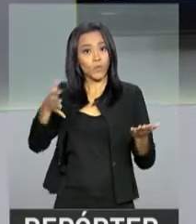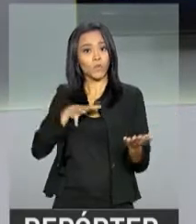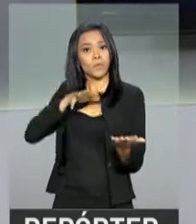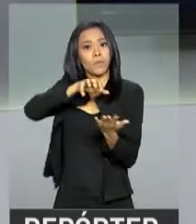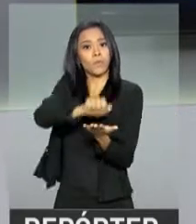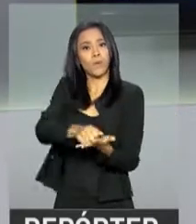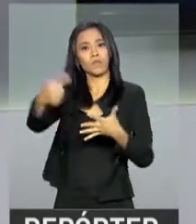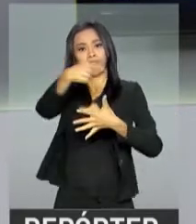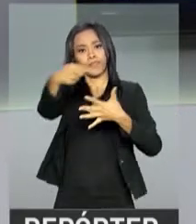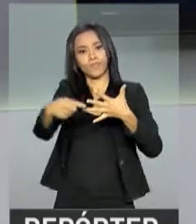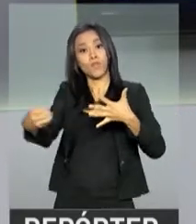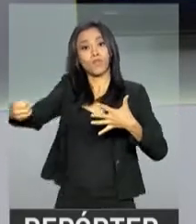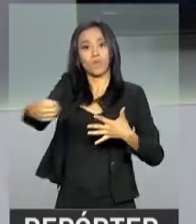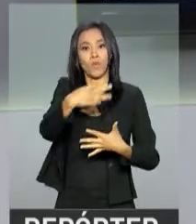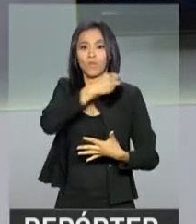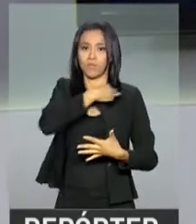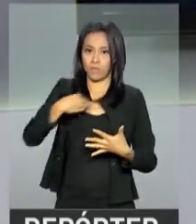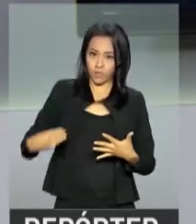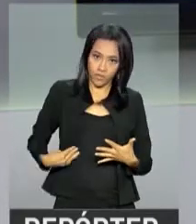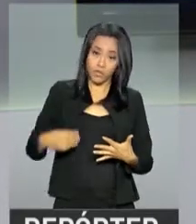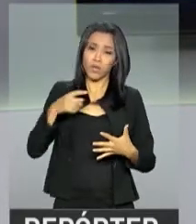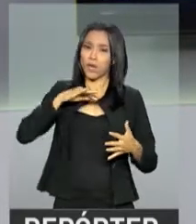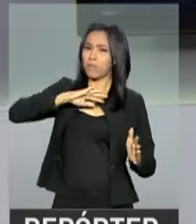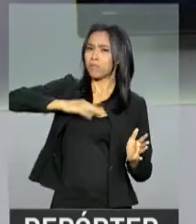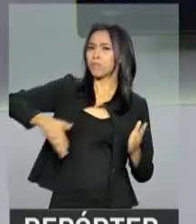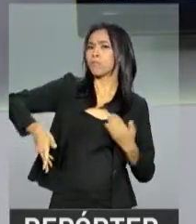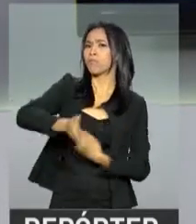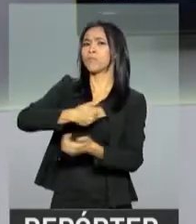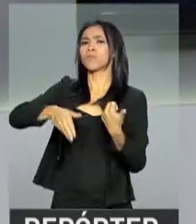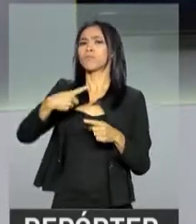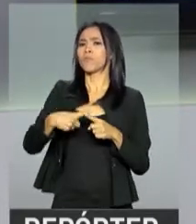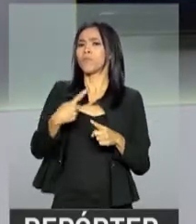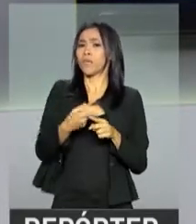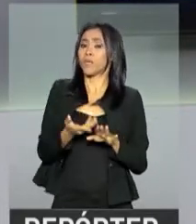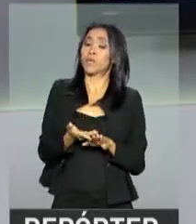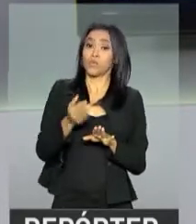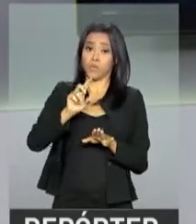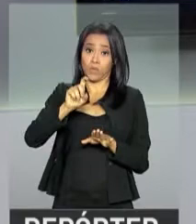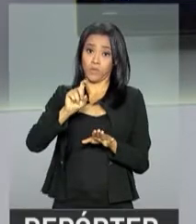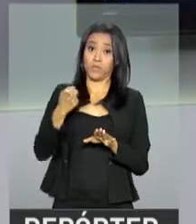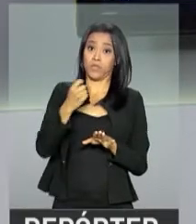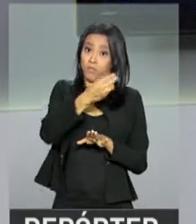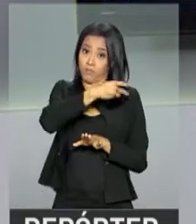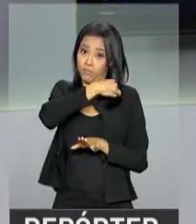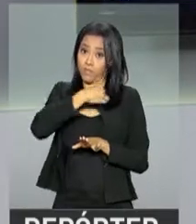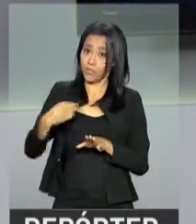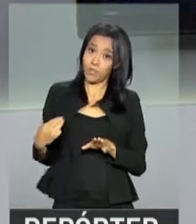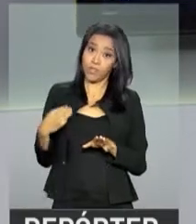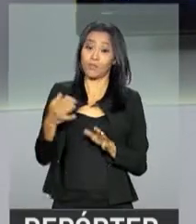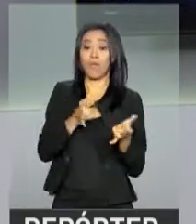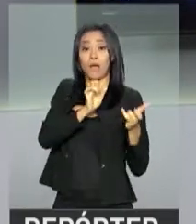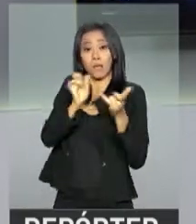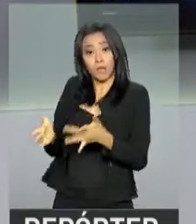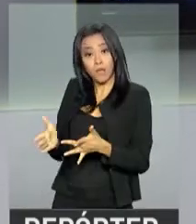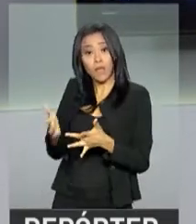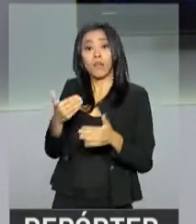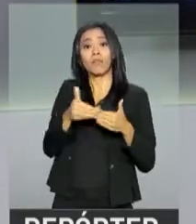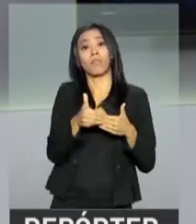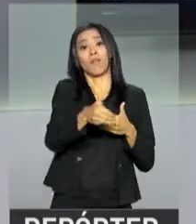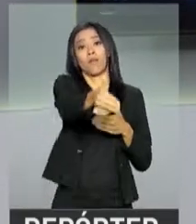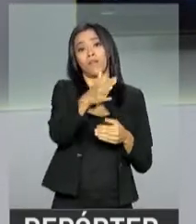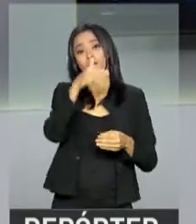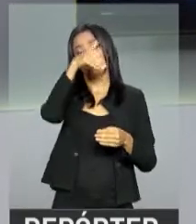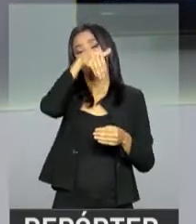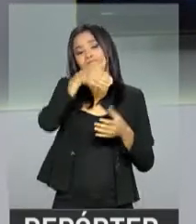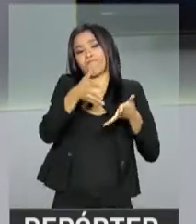ministros a mudança na equipe foi feita porque os ministros anteriores deixaram os cargos para participar das eleições deste ano e nós